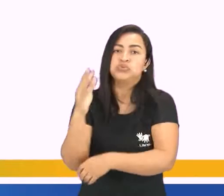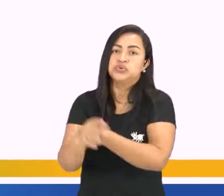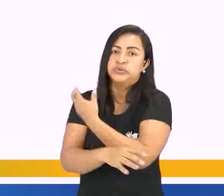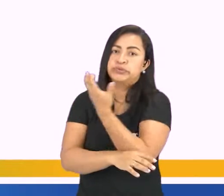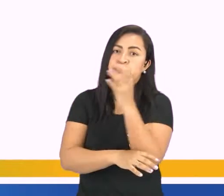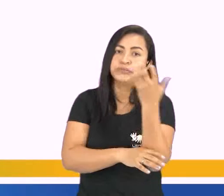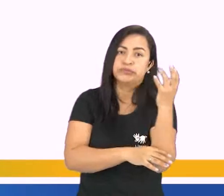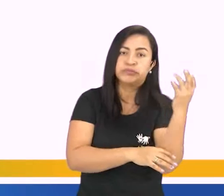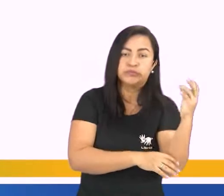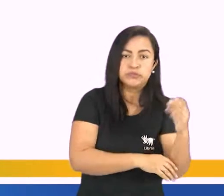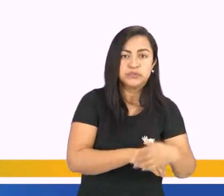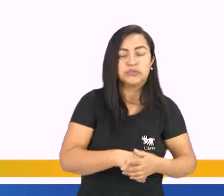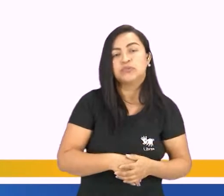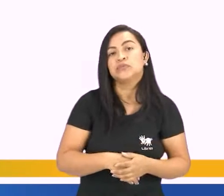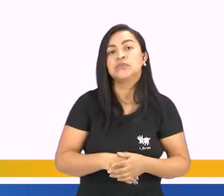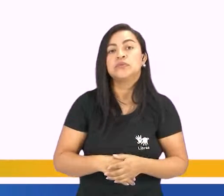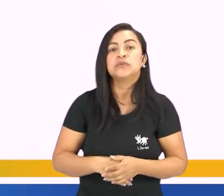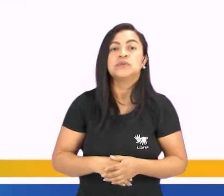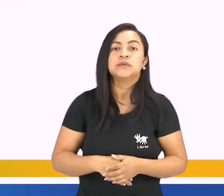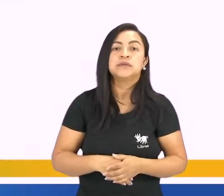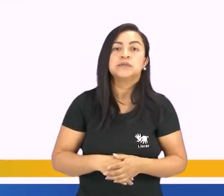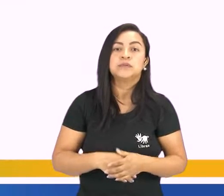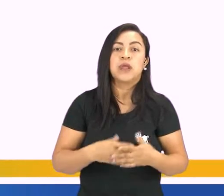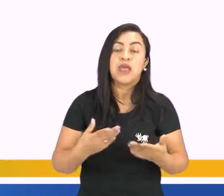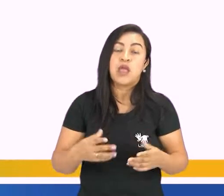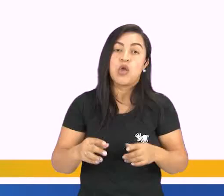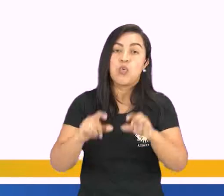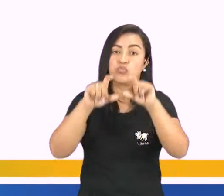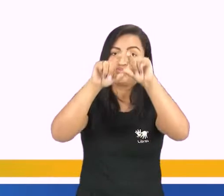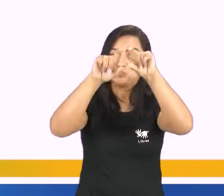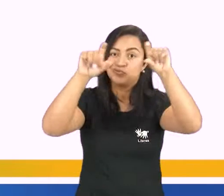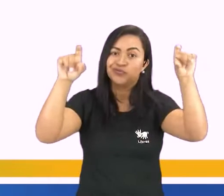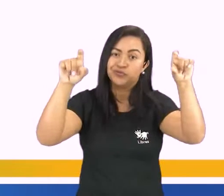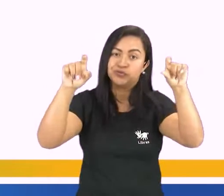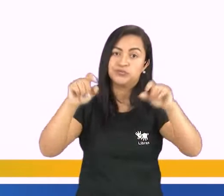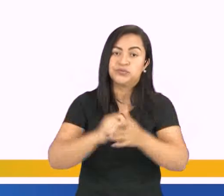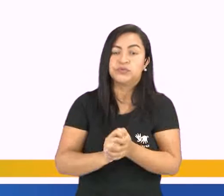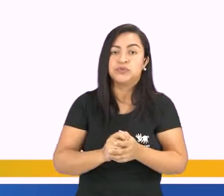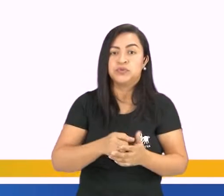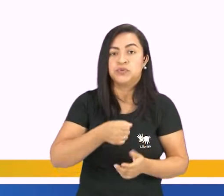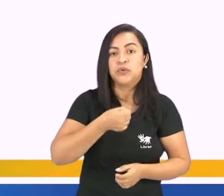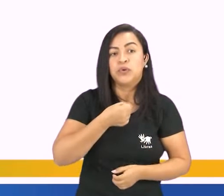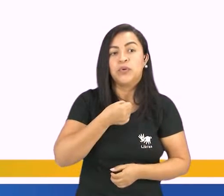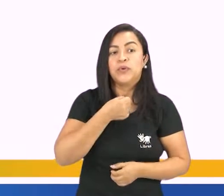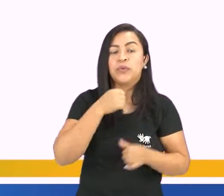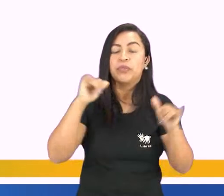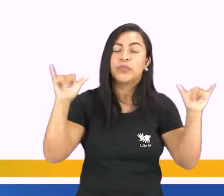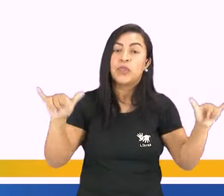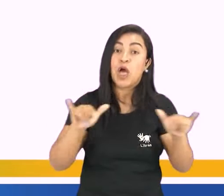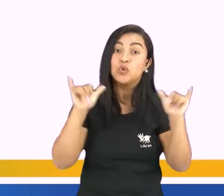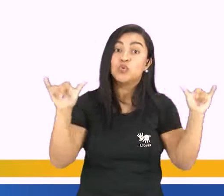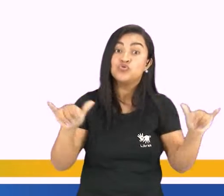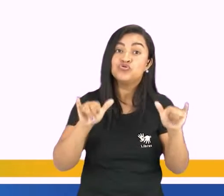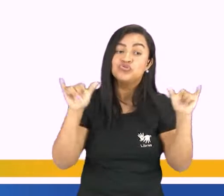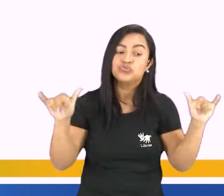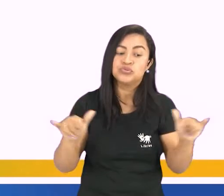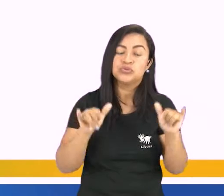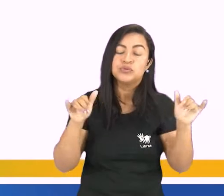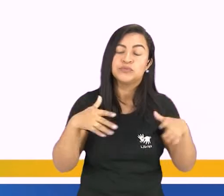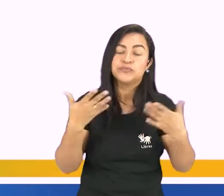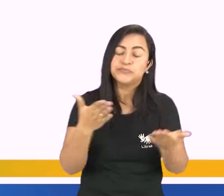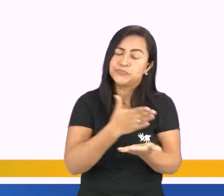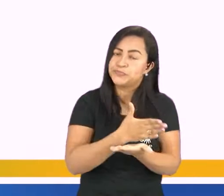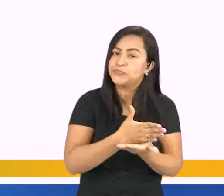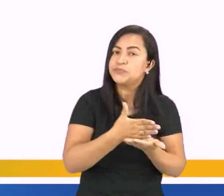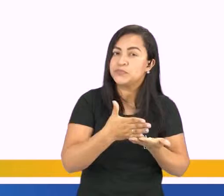la gestión ambiental em Brasil. Seria o título, né, dessa notícia. E a partir disso, começa